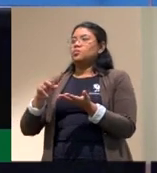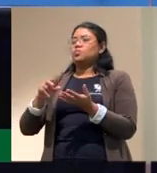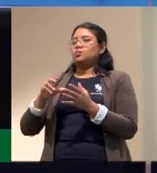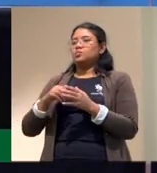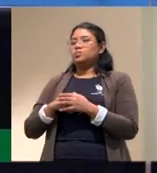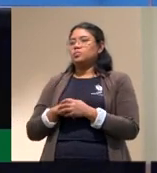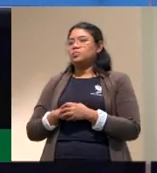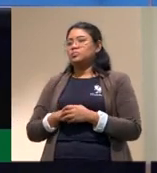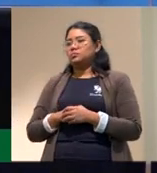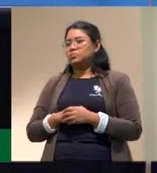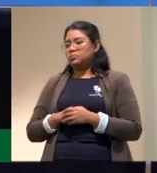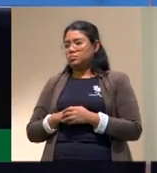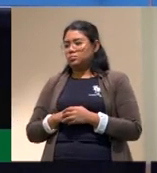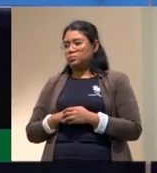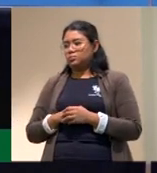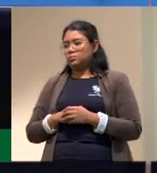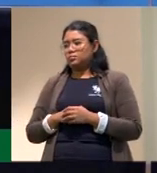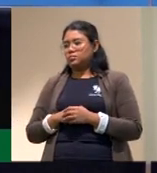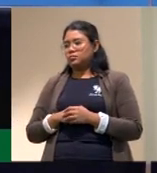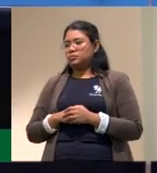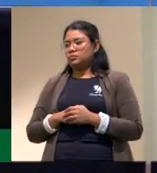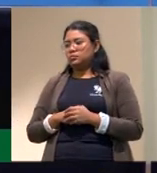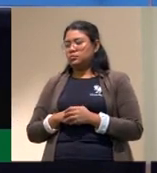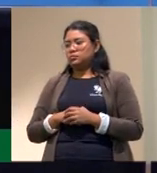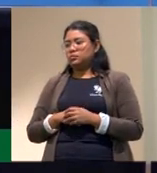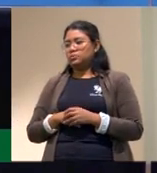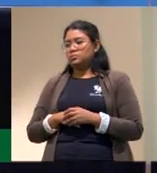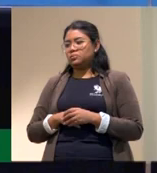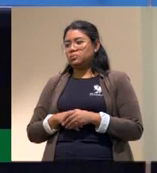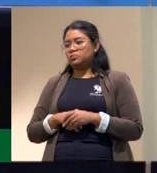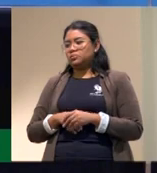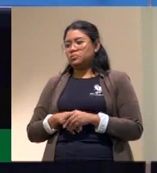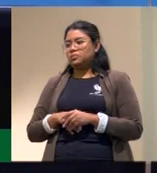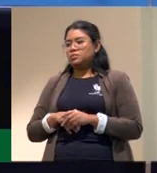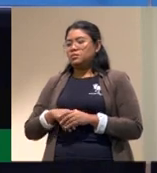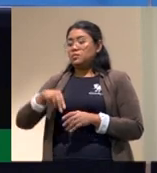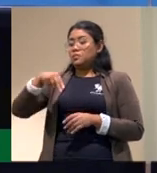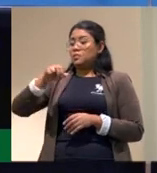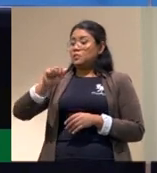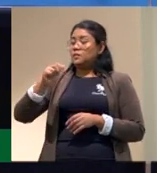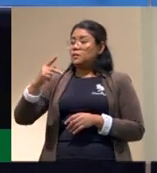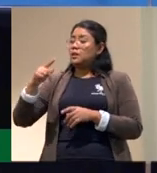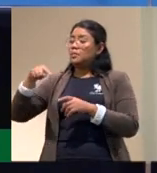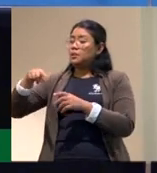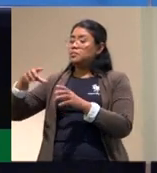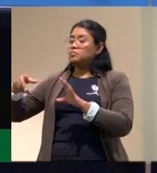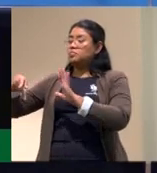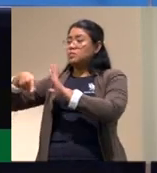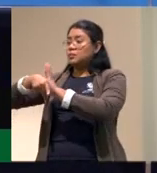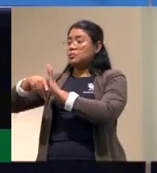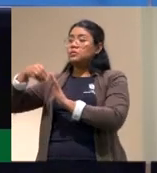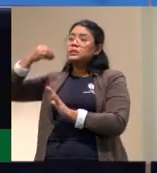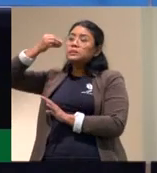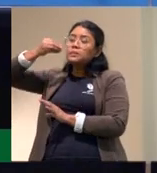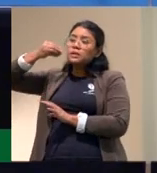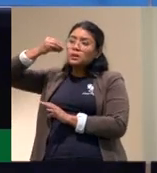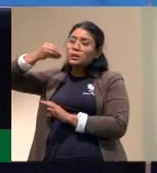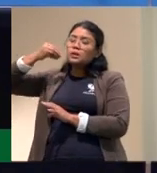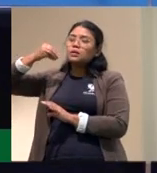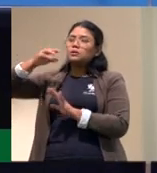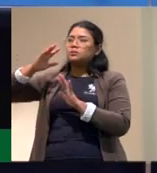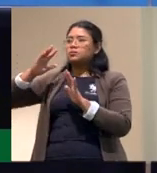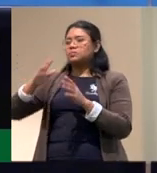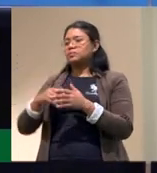núcleos de ação que são entendidos como âmbitos de experiência, né? E recebeu esse nome, até já tem apelido,